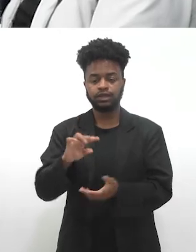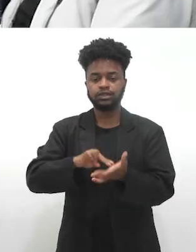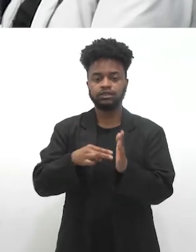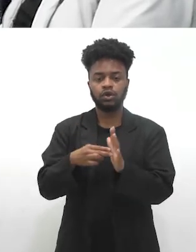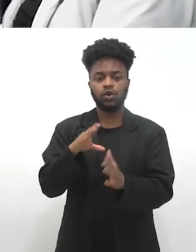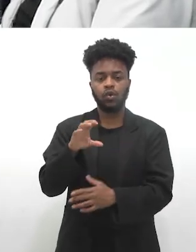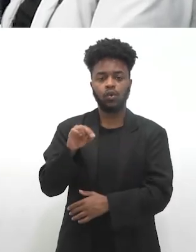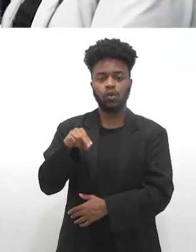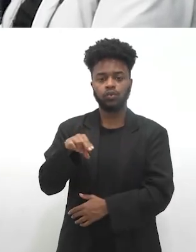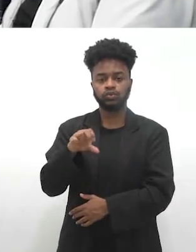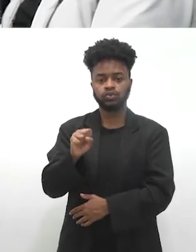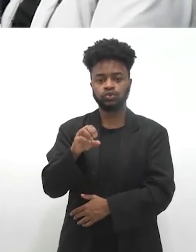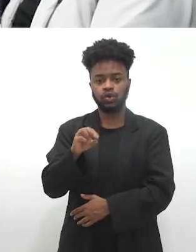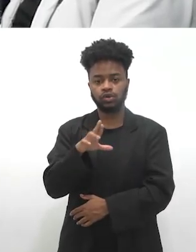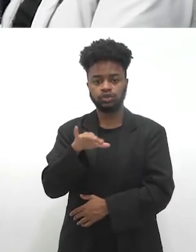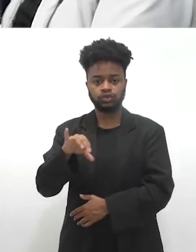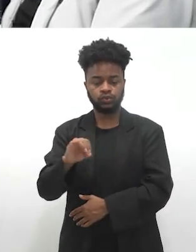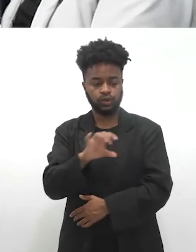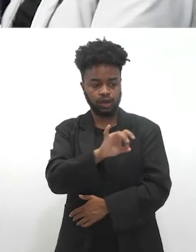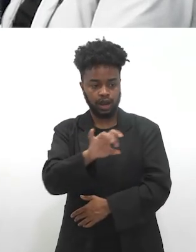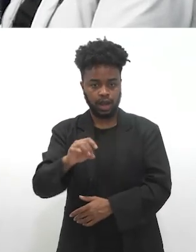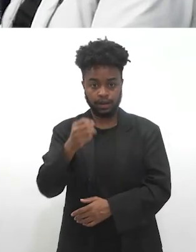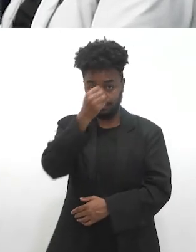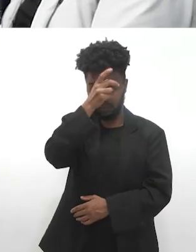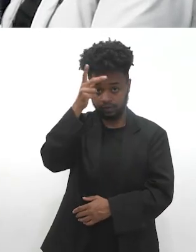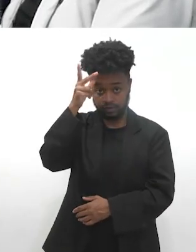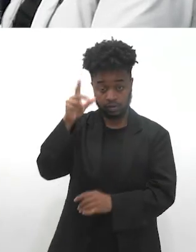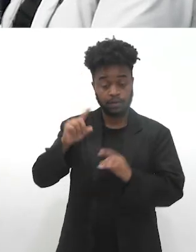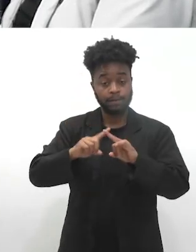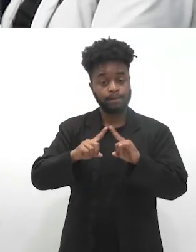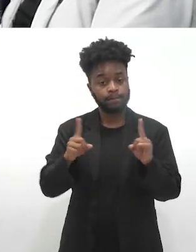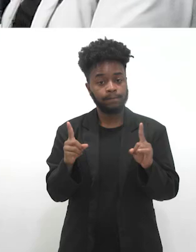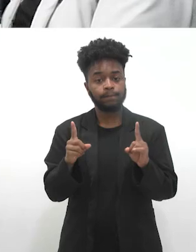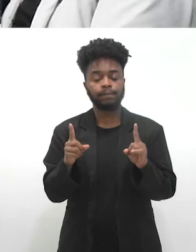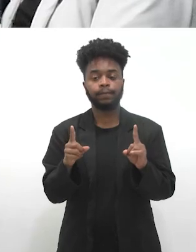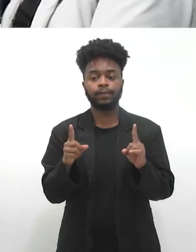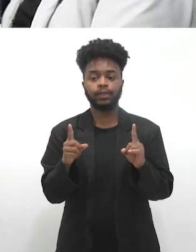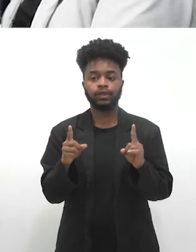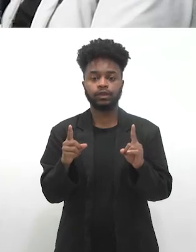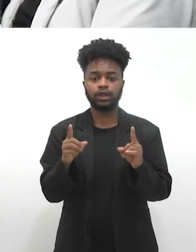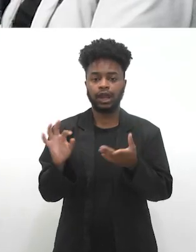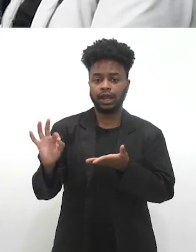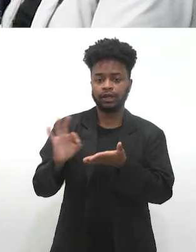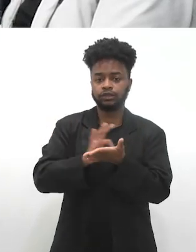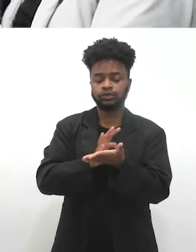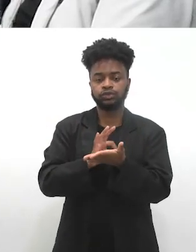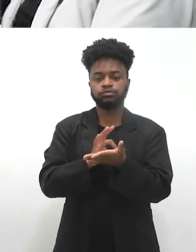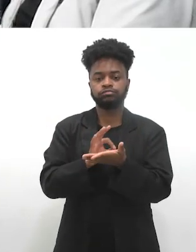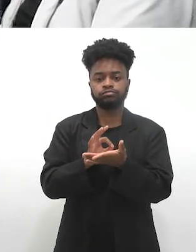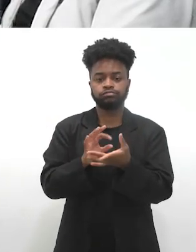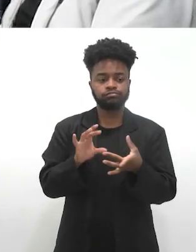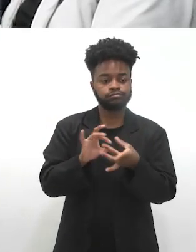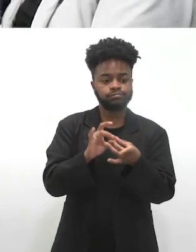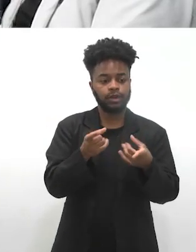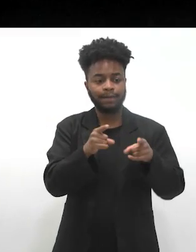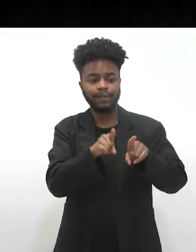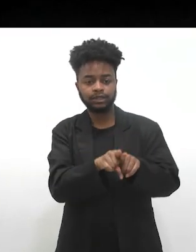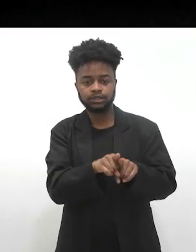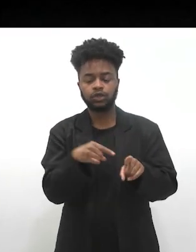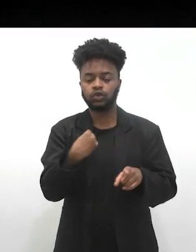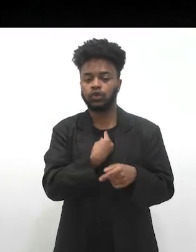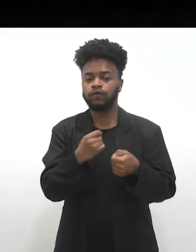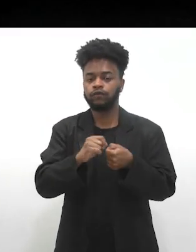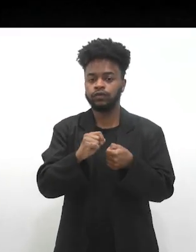o consórcio lá das prefeituras existentes. Esse acordo, essa assinatura desse convênio que nós